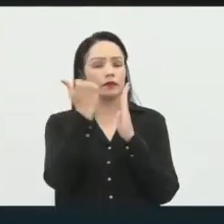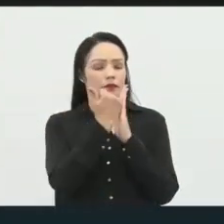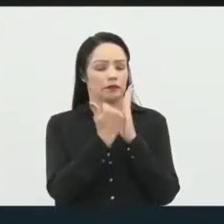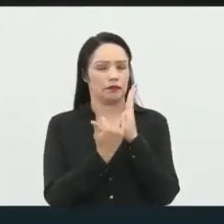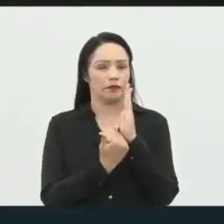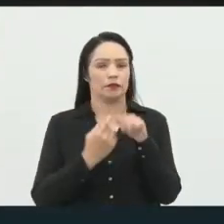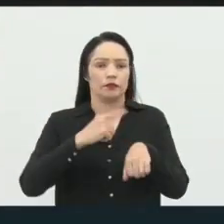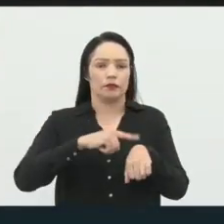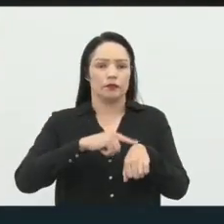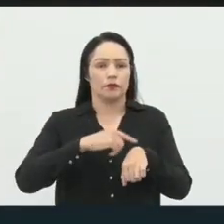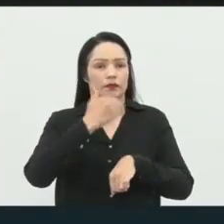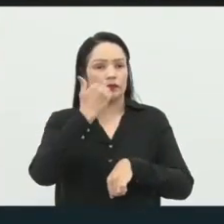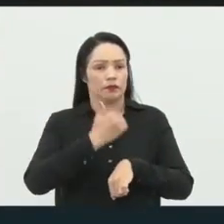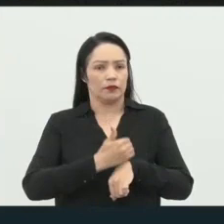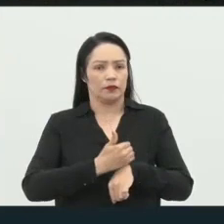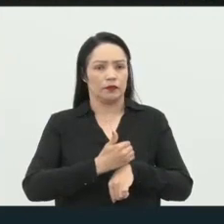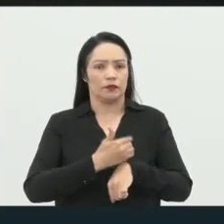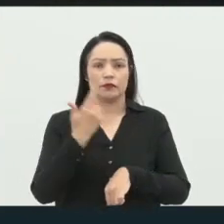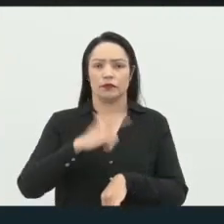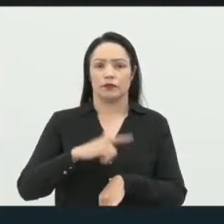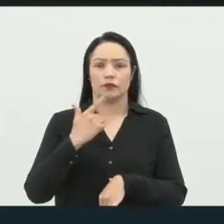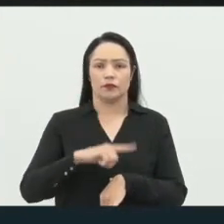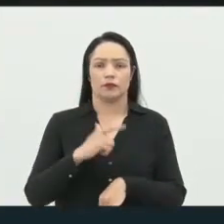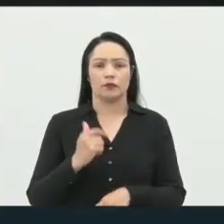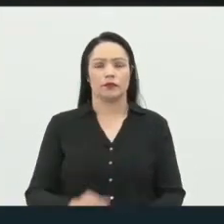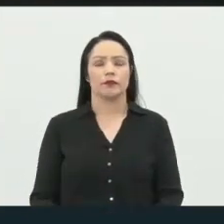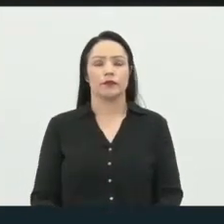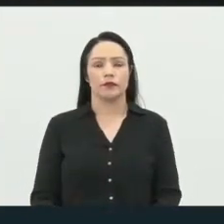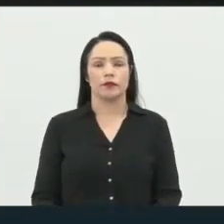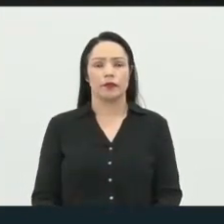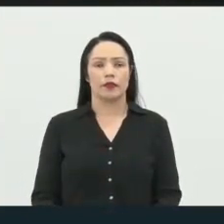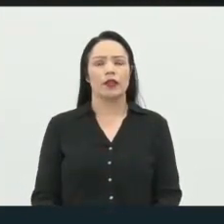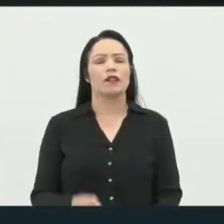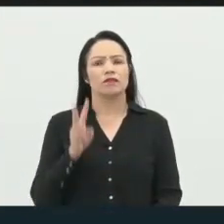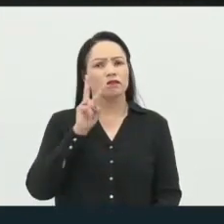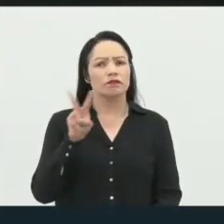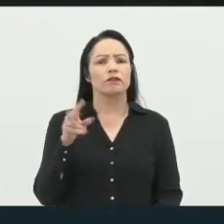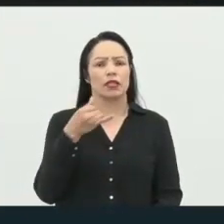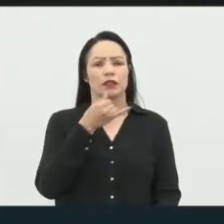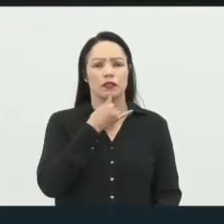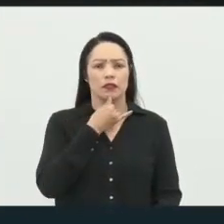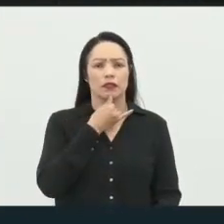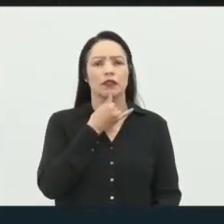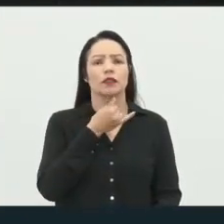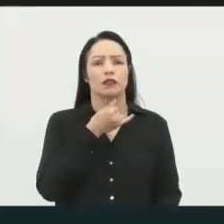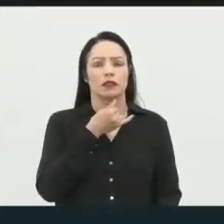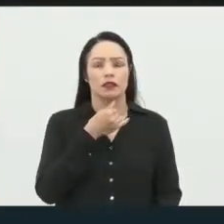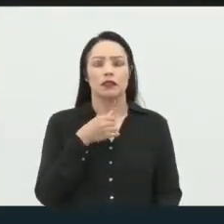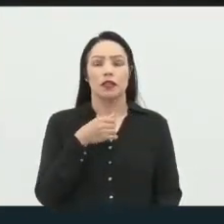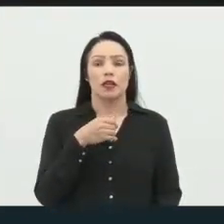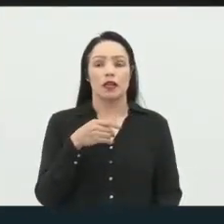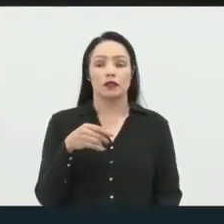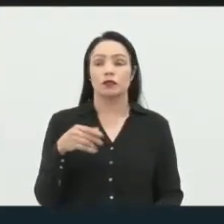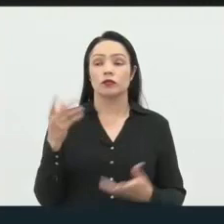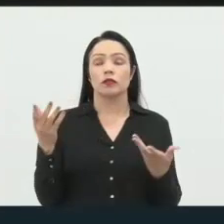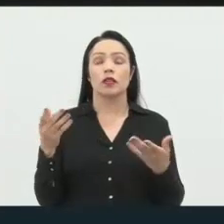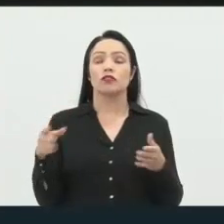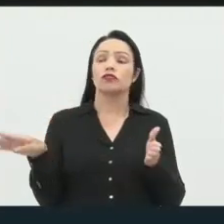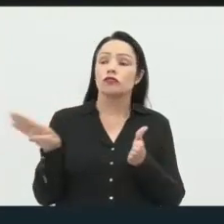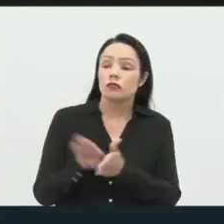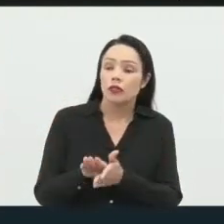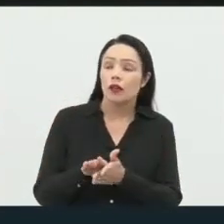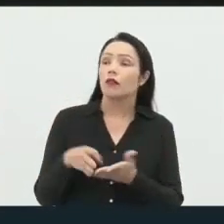trabalhadores da empresa pessoal é triste de se ver o pessoal chega na garagem não tem carro